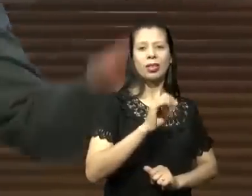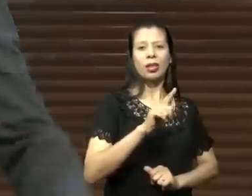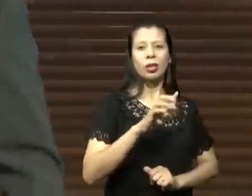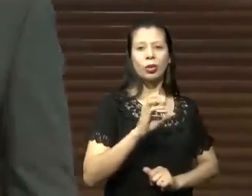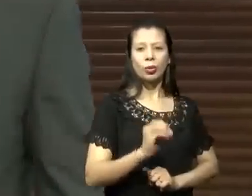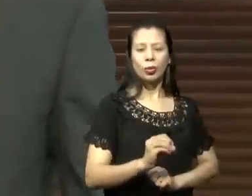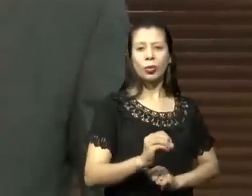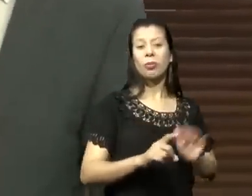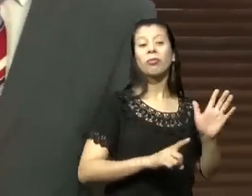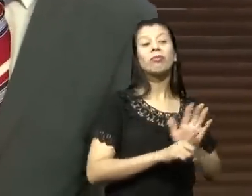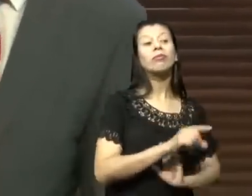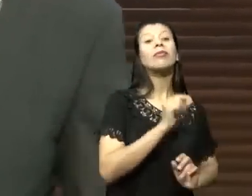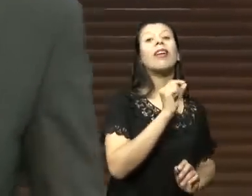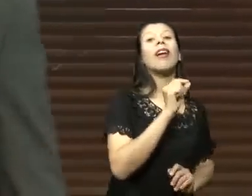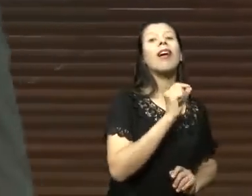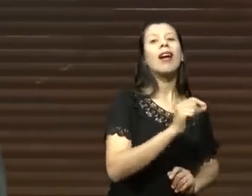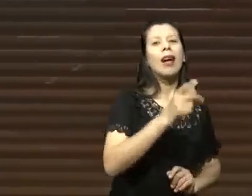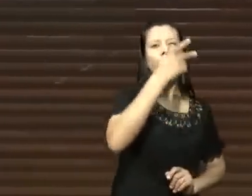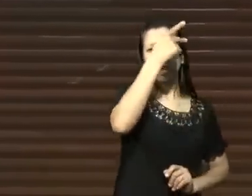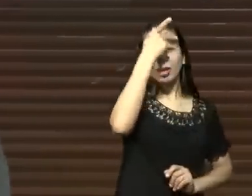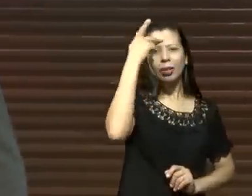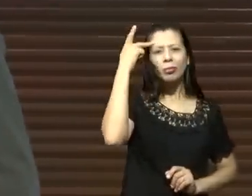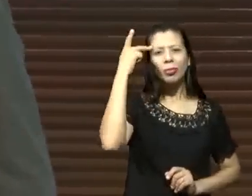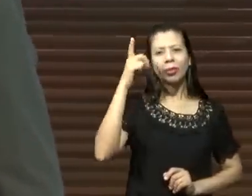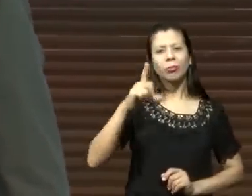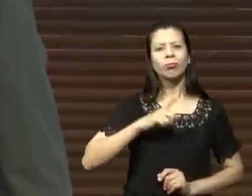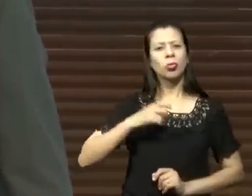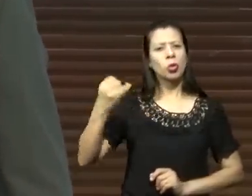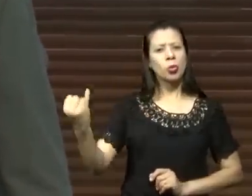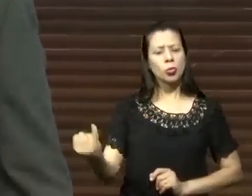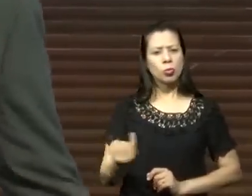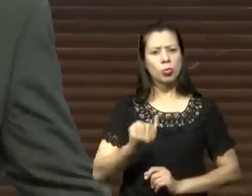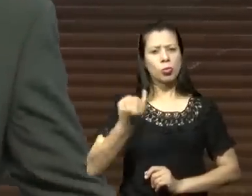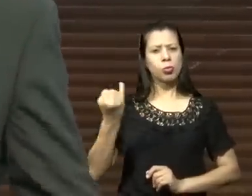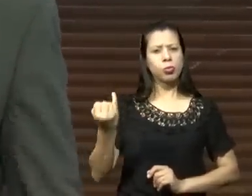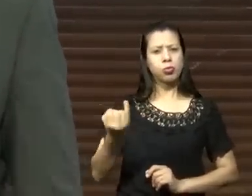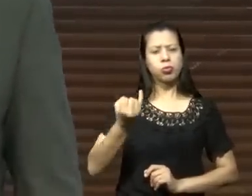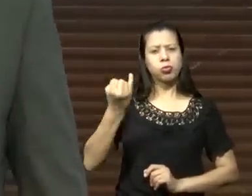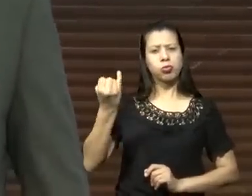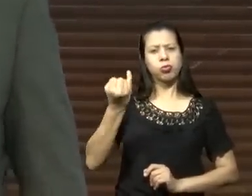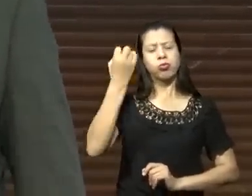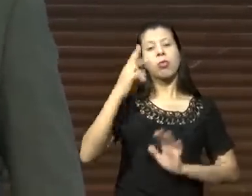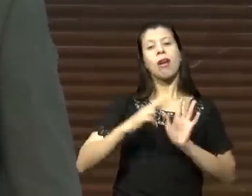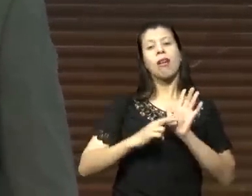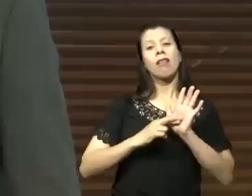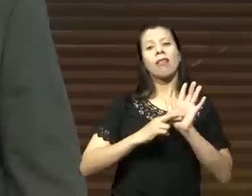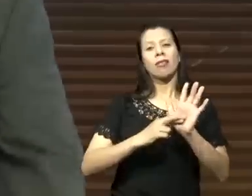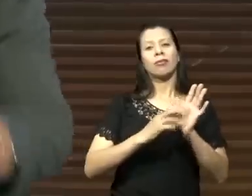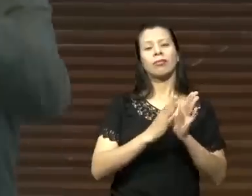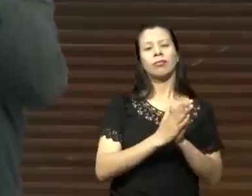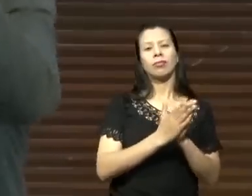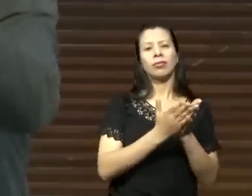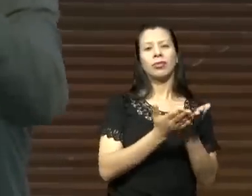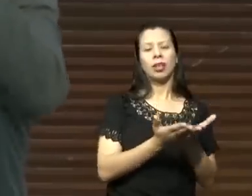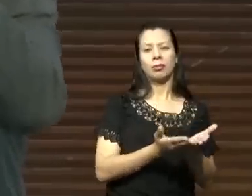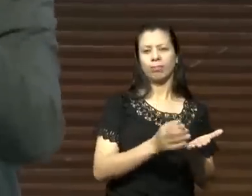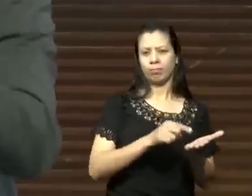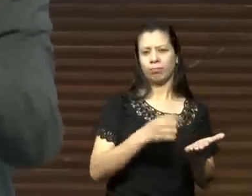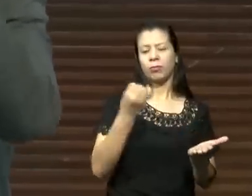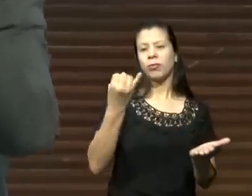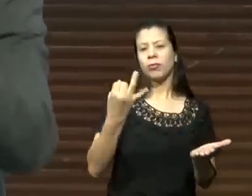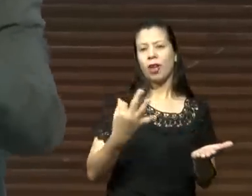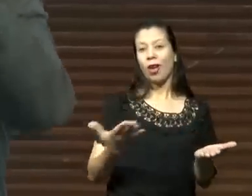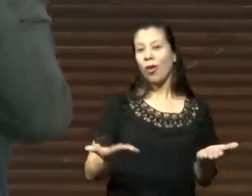visão o apóstolo João você vai aprender nessa manhã a maior